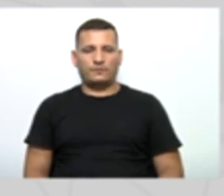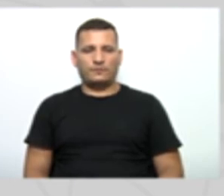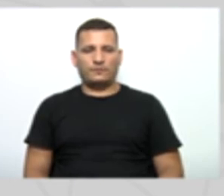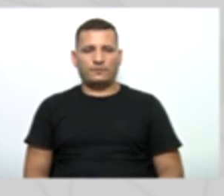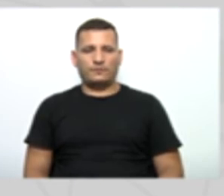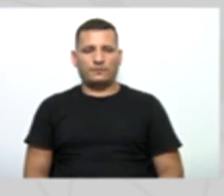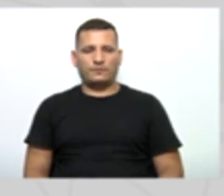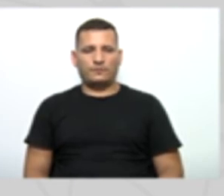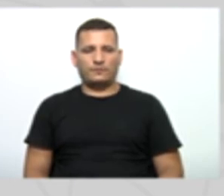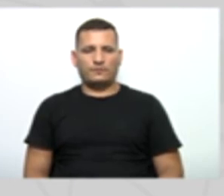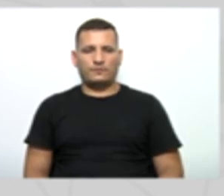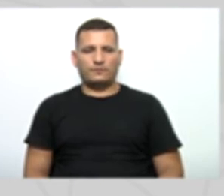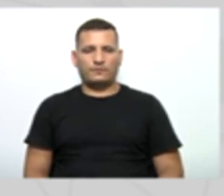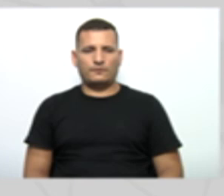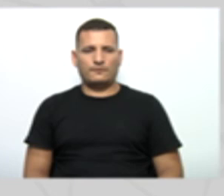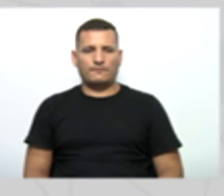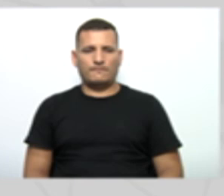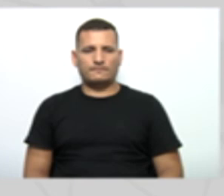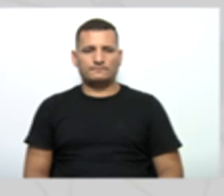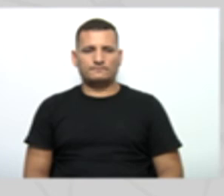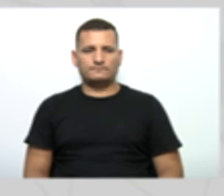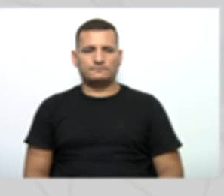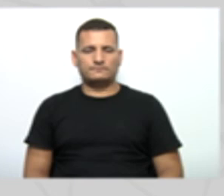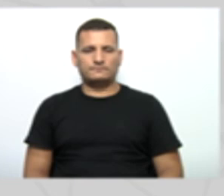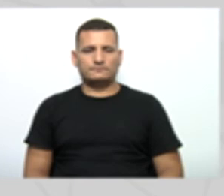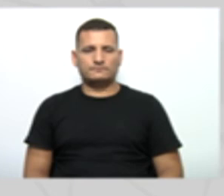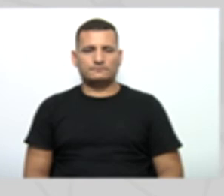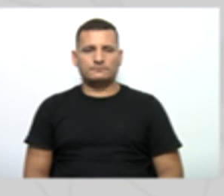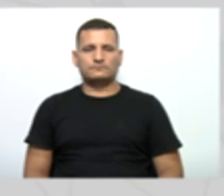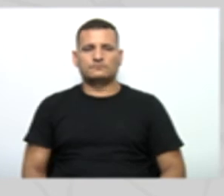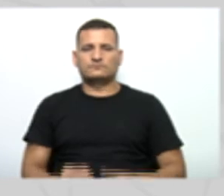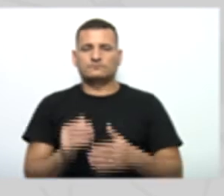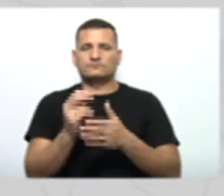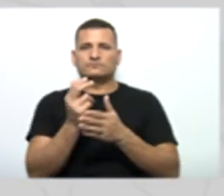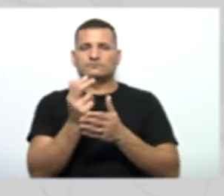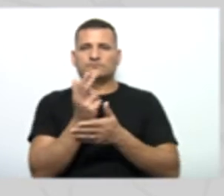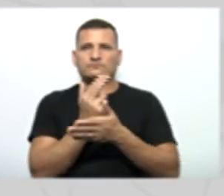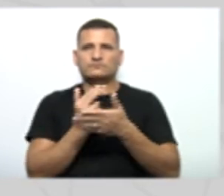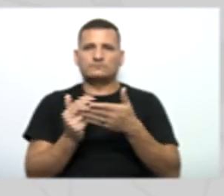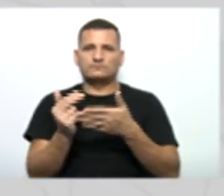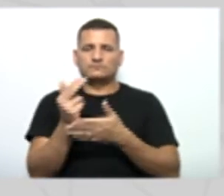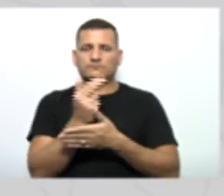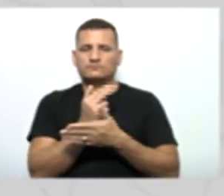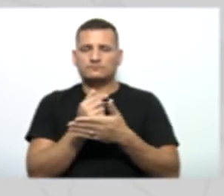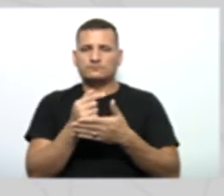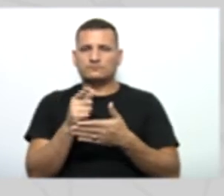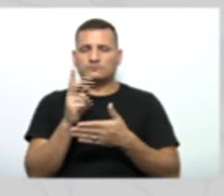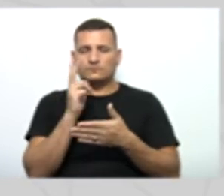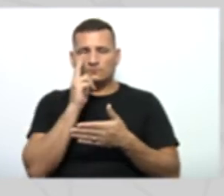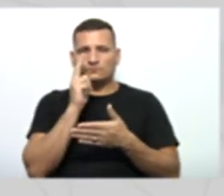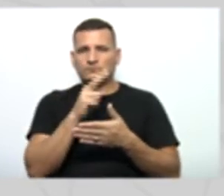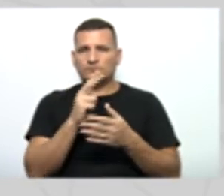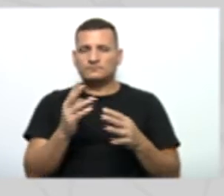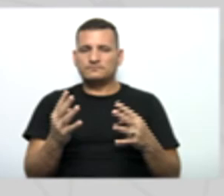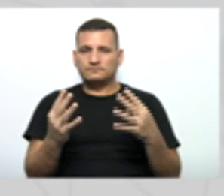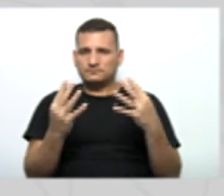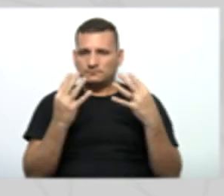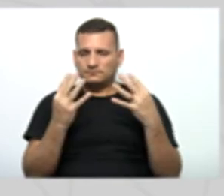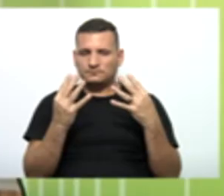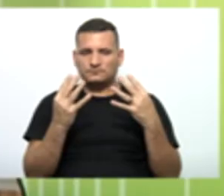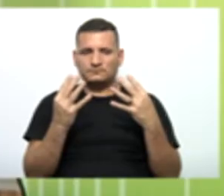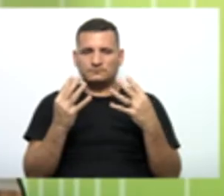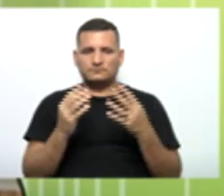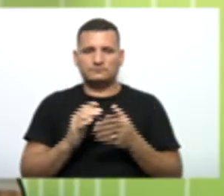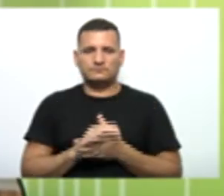Aqui, ó, vocês estão mostrando esse diagrama, vocês estão visualizando esse diagrama e eu chamo a atenção de vocês, ó. Vem aqui,